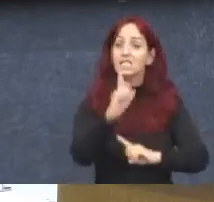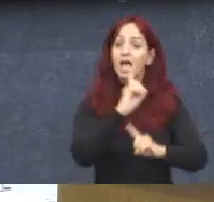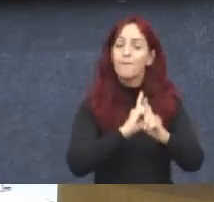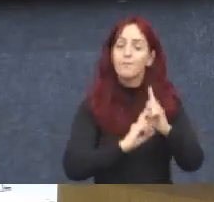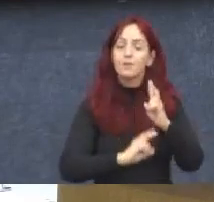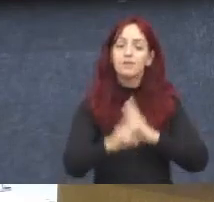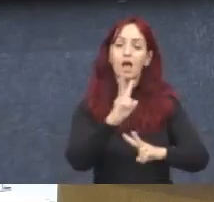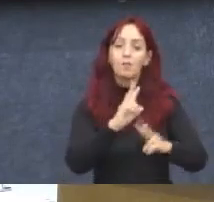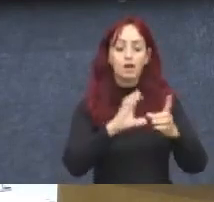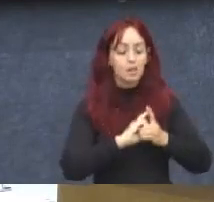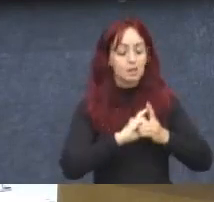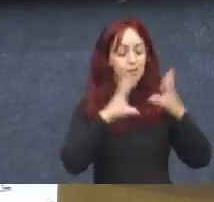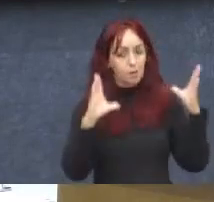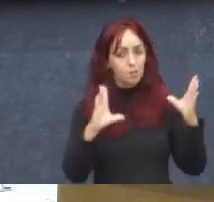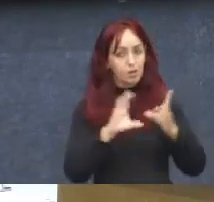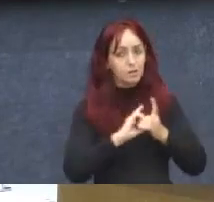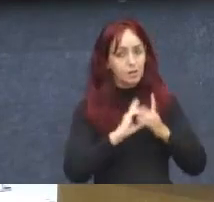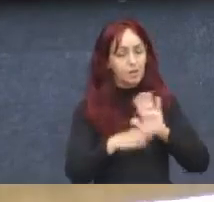obrigado.